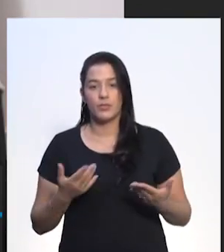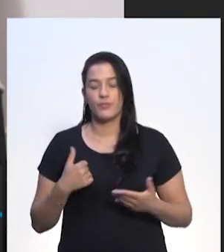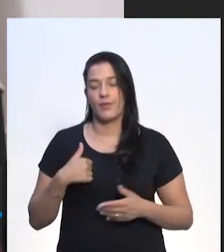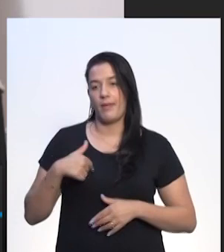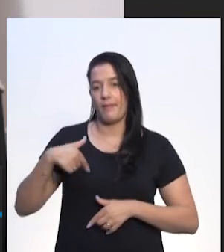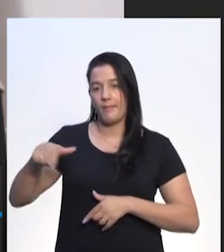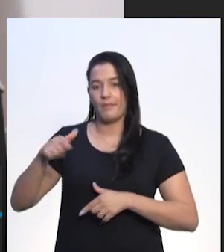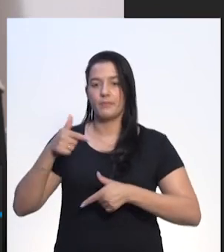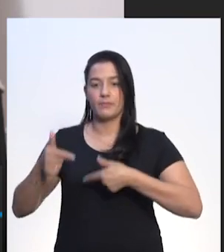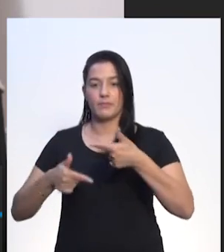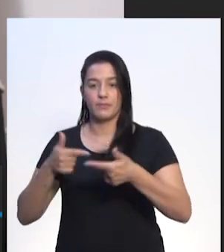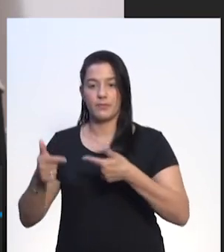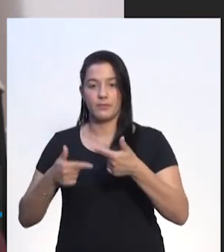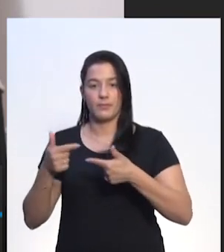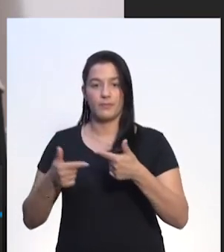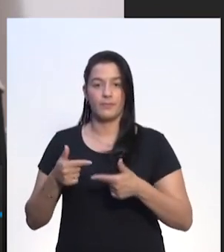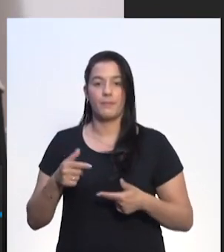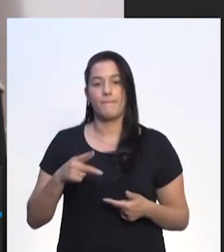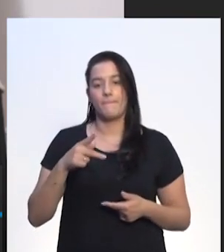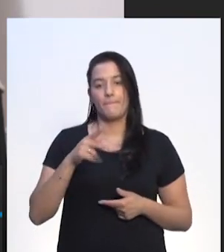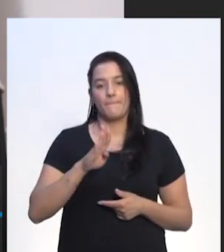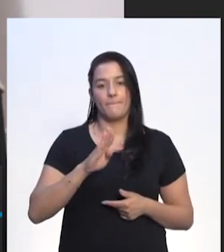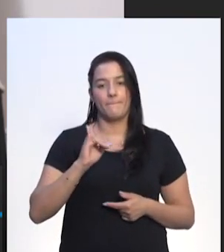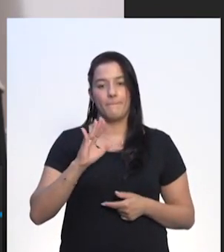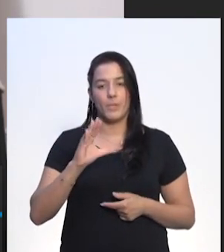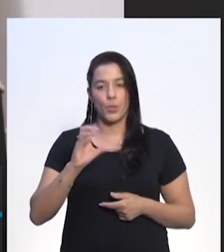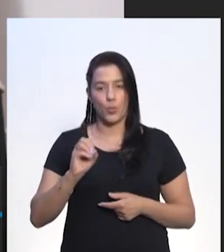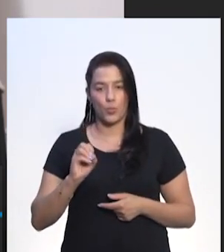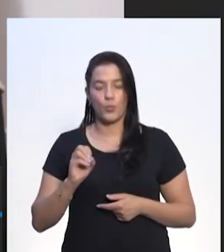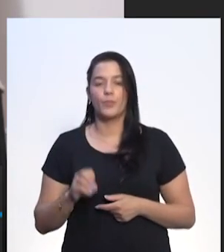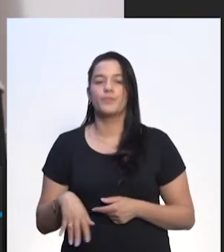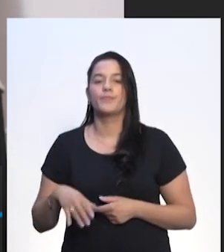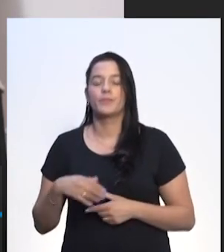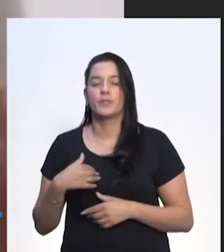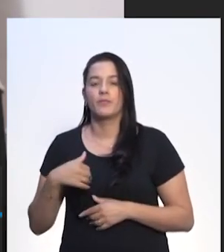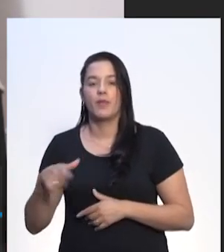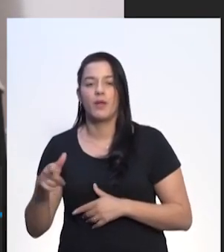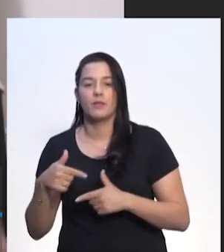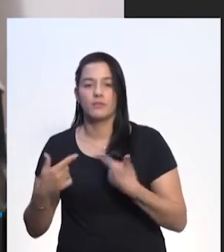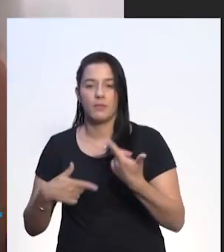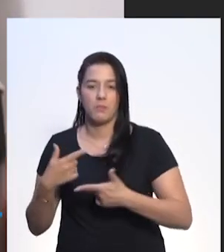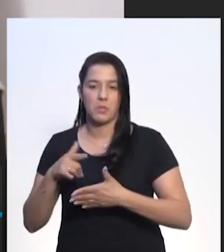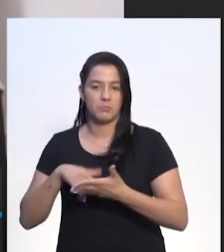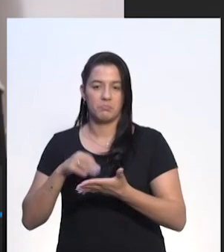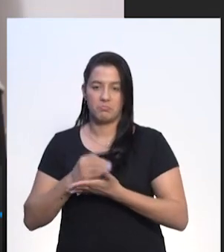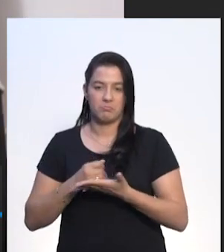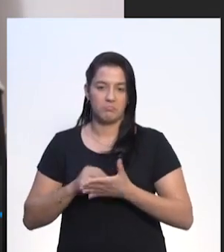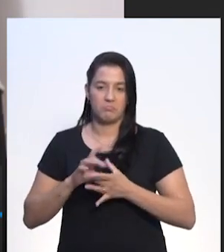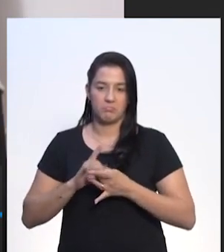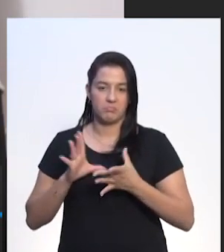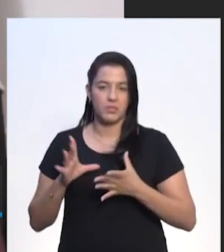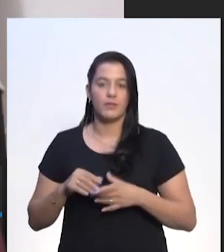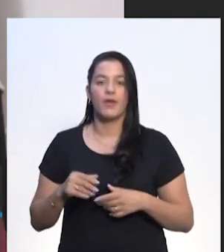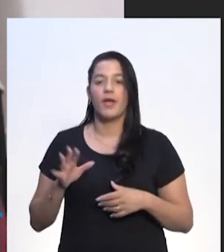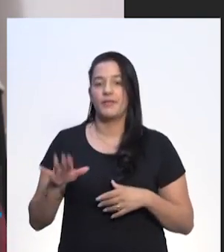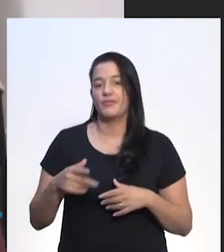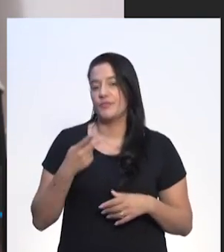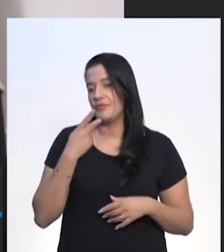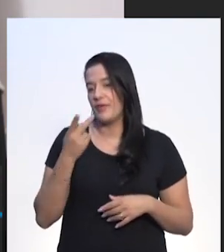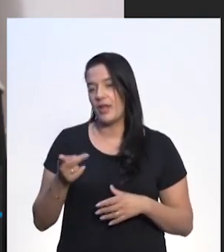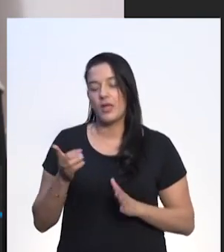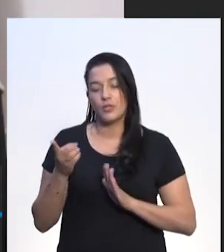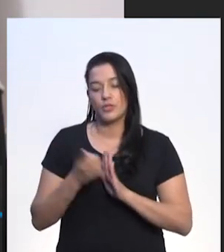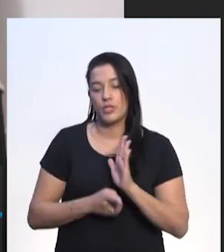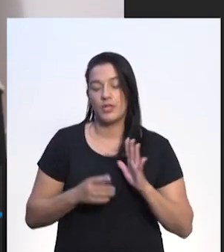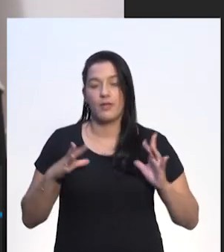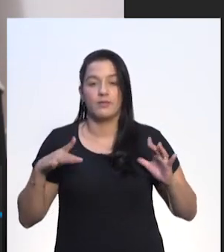é quando a gente chama esses tipos de trabalho que a gente vai sem ter contrato, sem ter nada, a gente não tem direito às